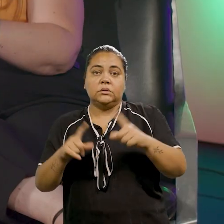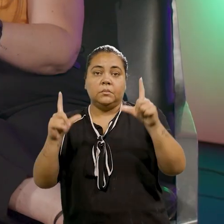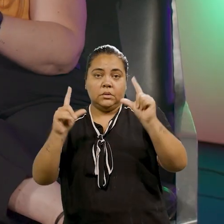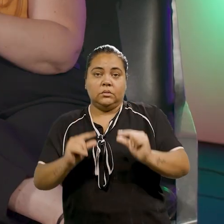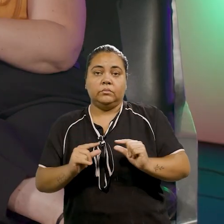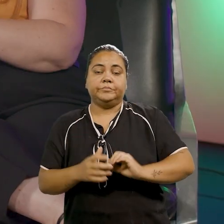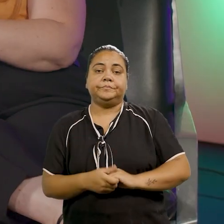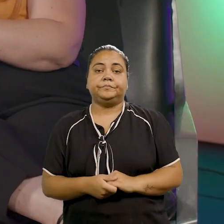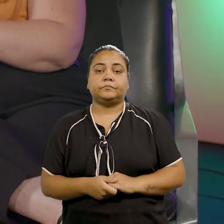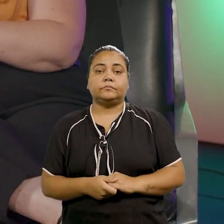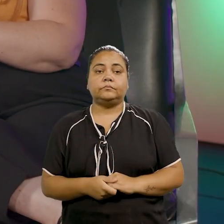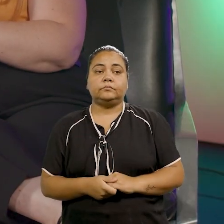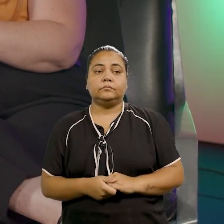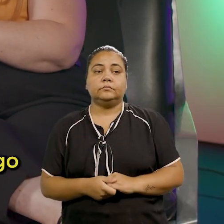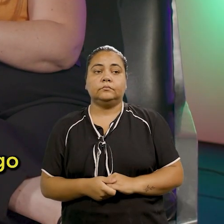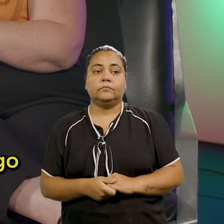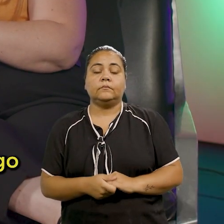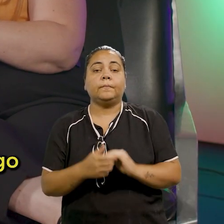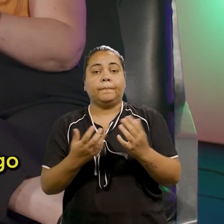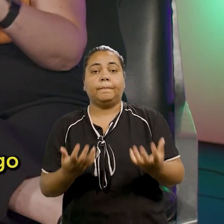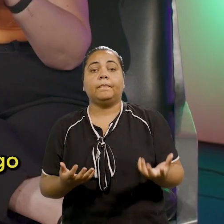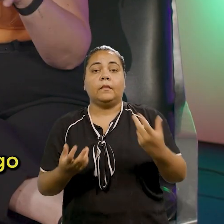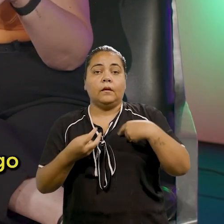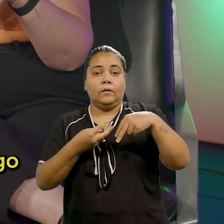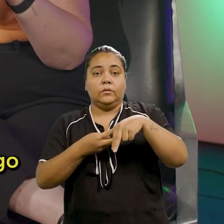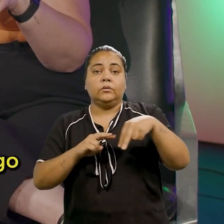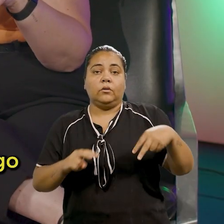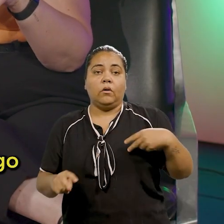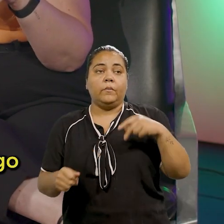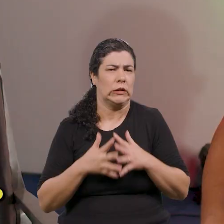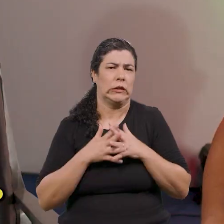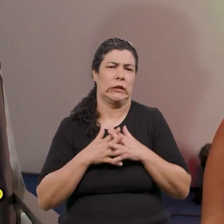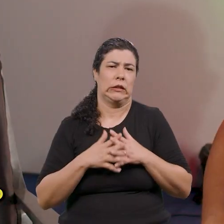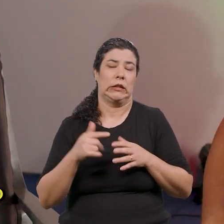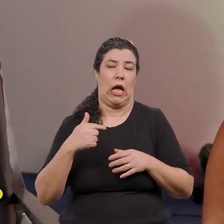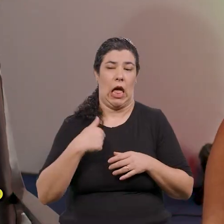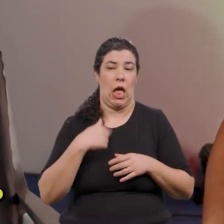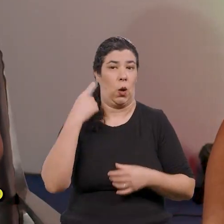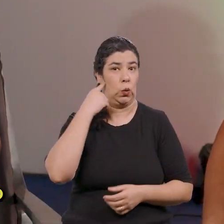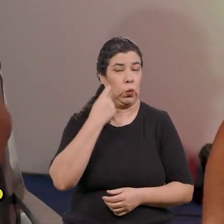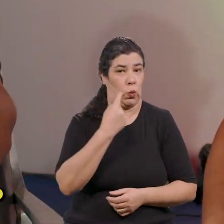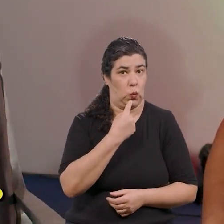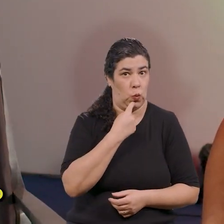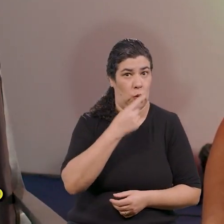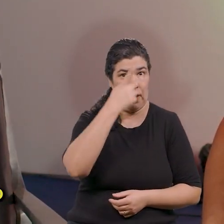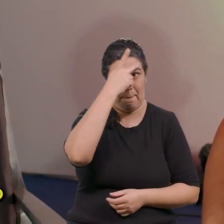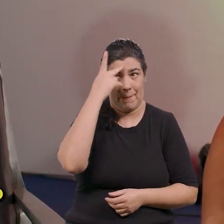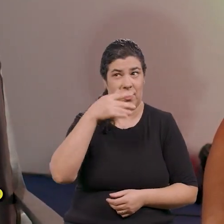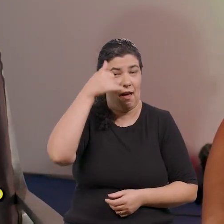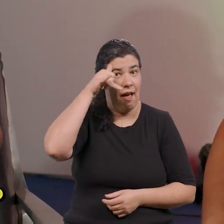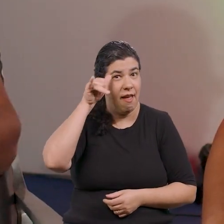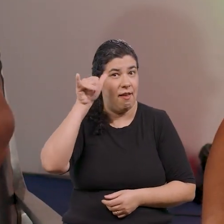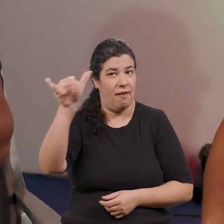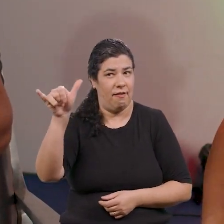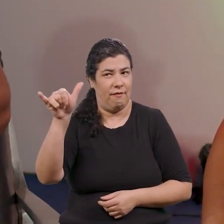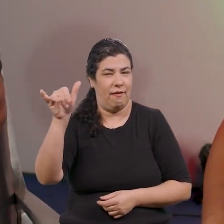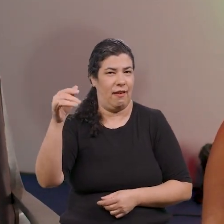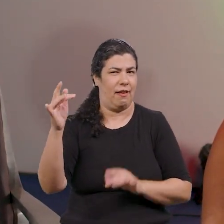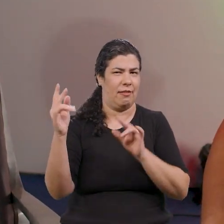pouco menor. E o núcleo, ele faz esse papel. As pessoas evitam de falar comigo, de chegar